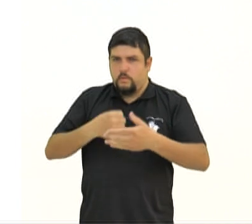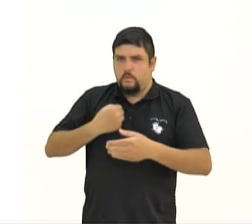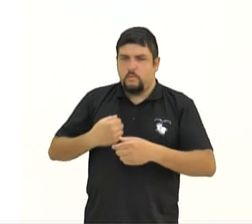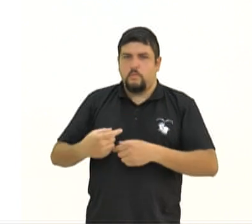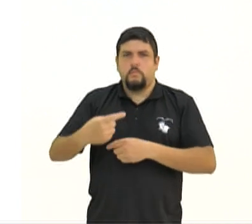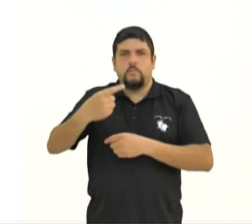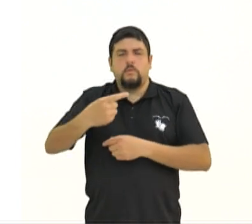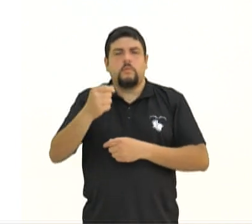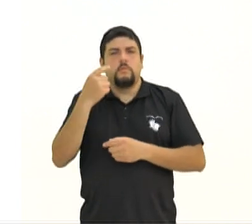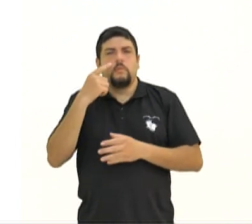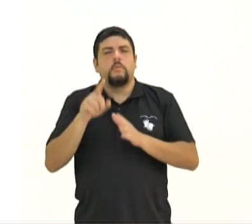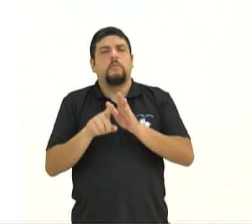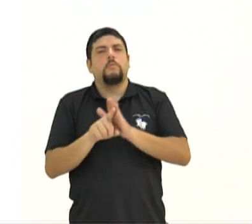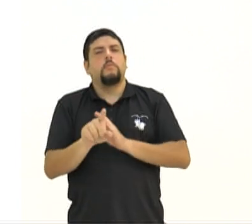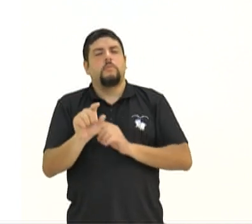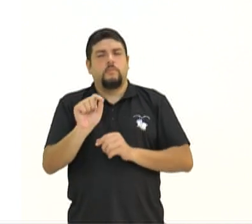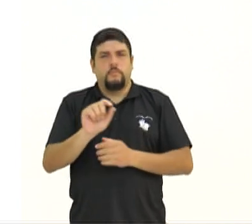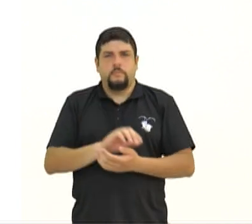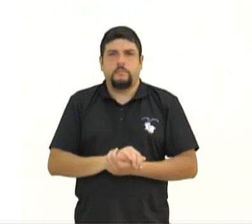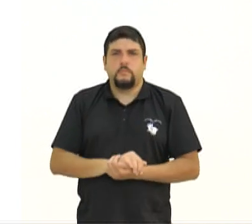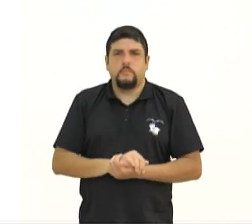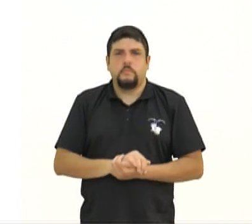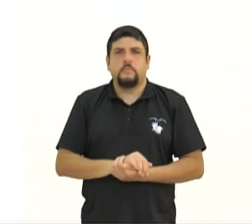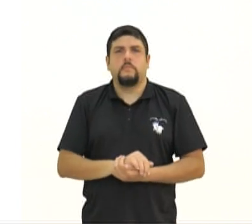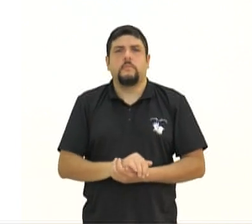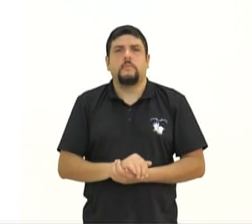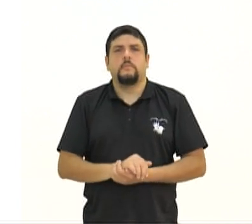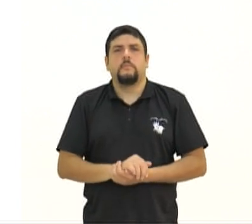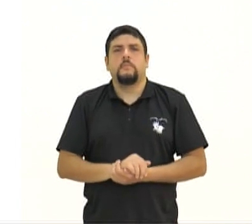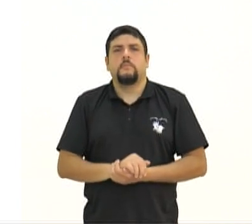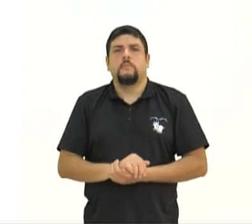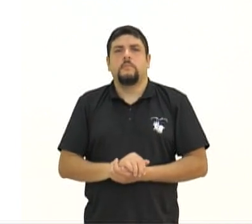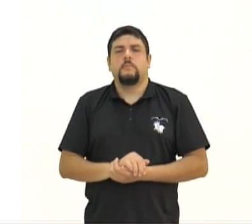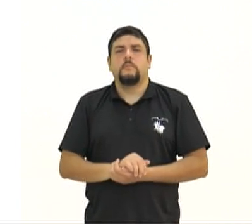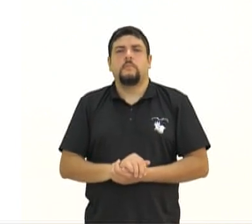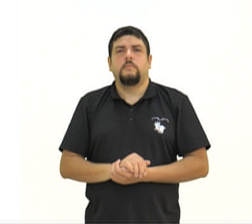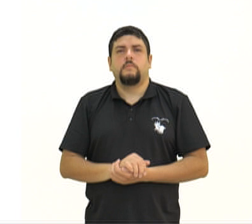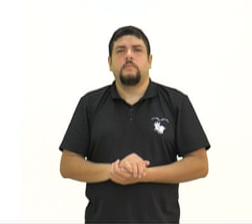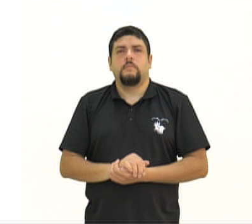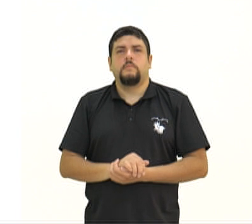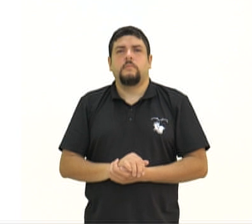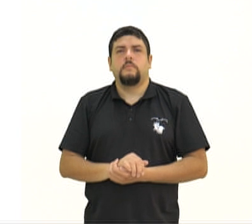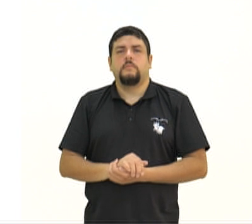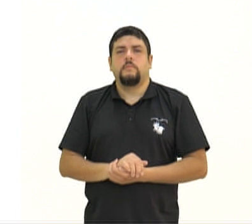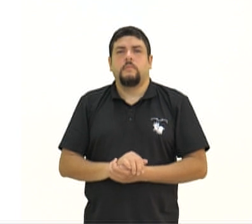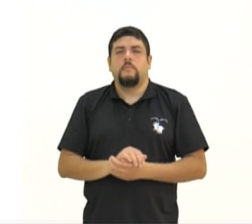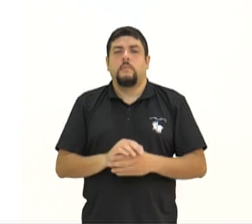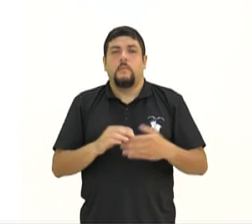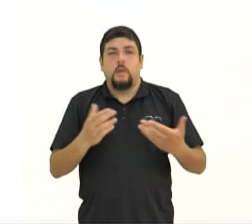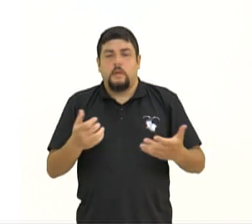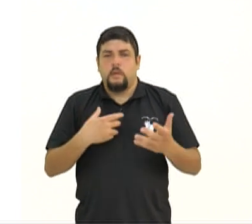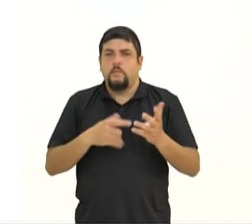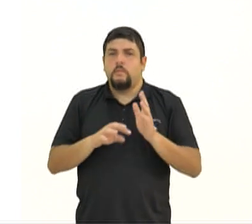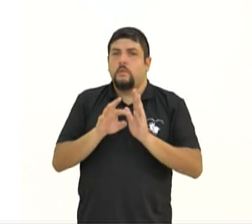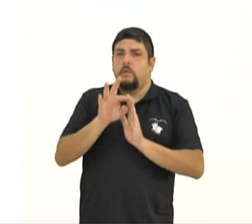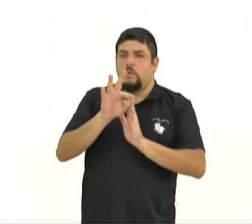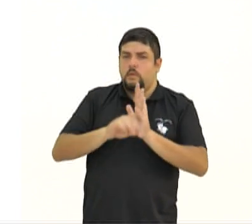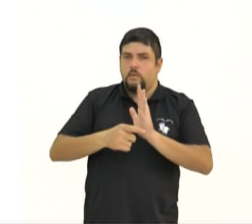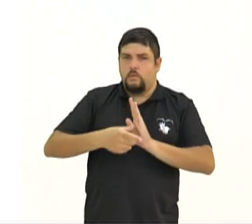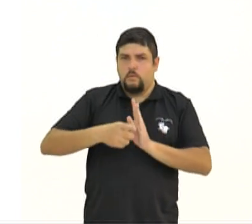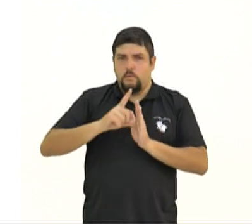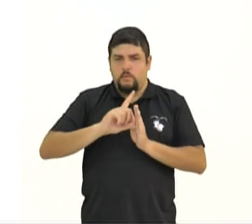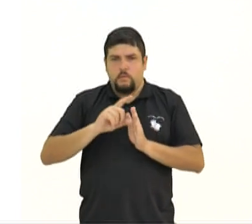que pergunta assim para você: de que trata o texto leído? Tá? Então, esse texto que nós